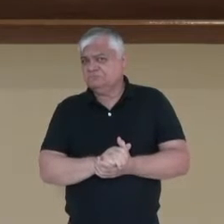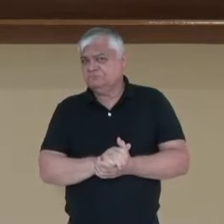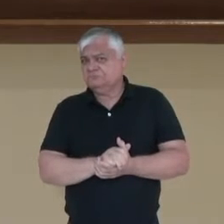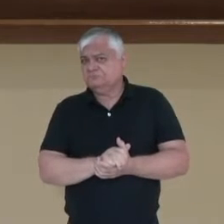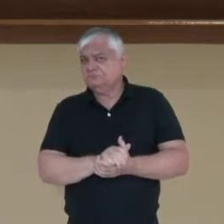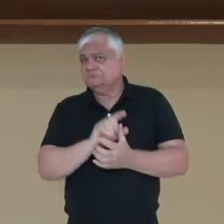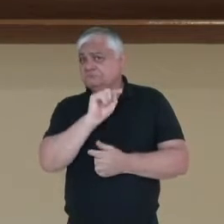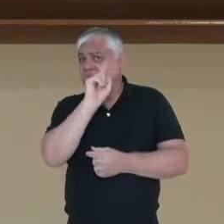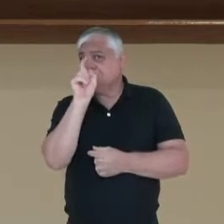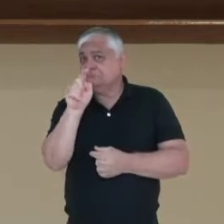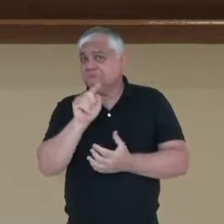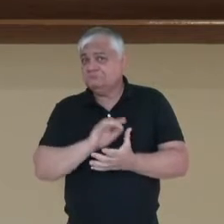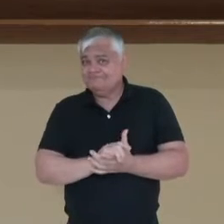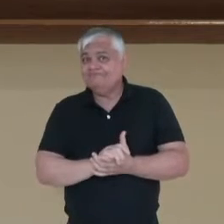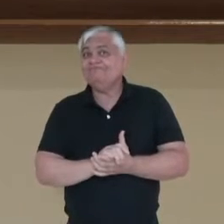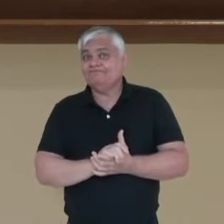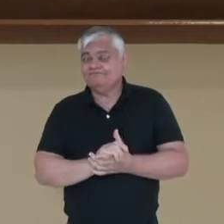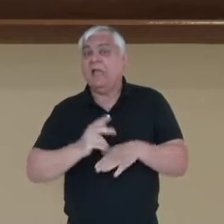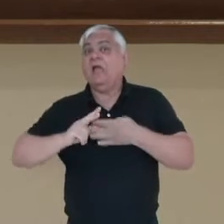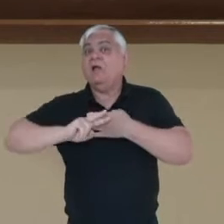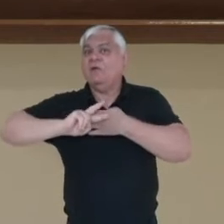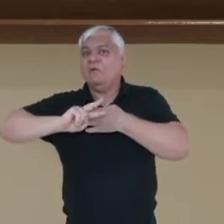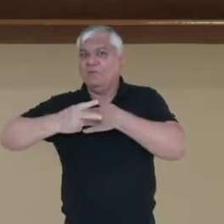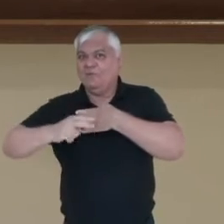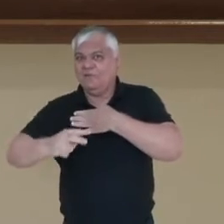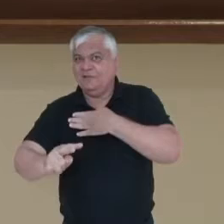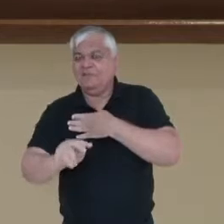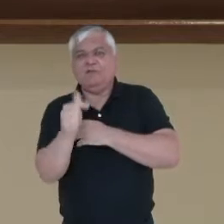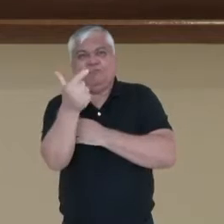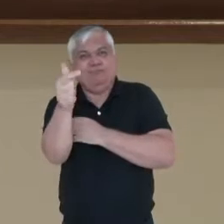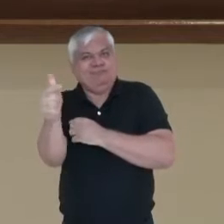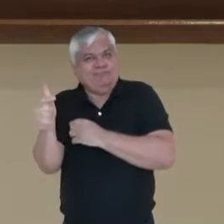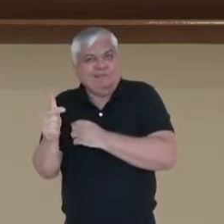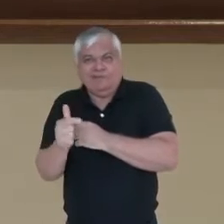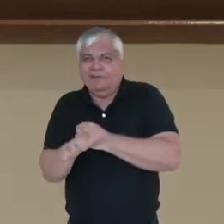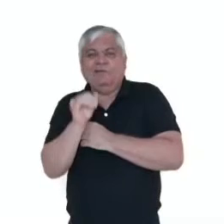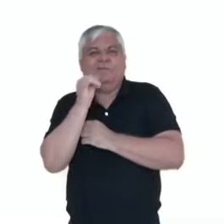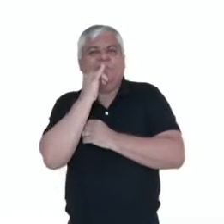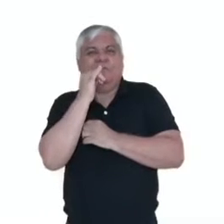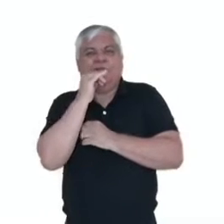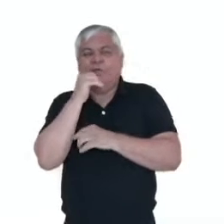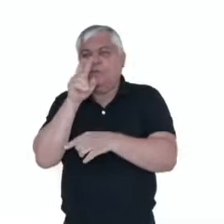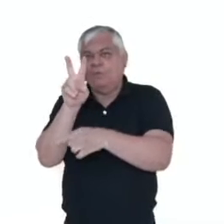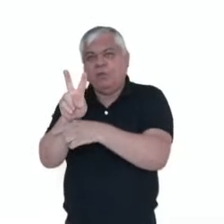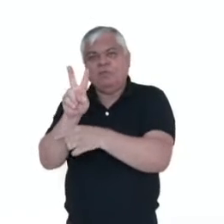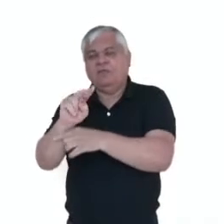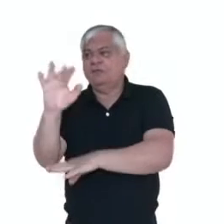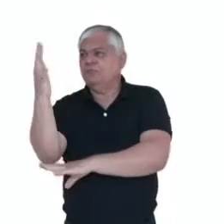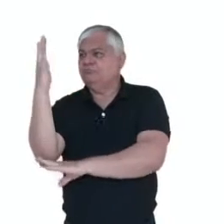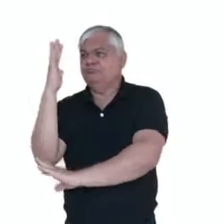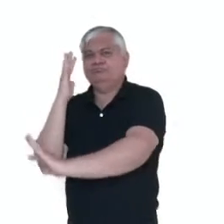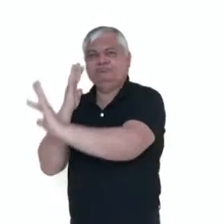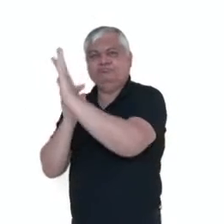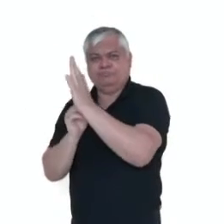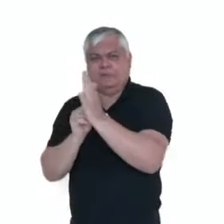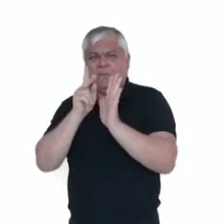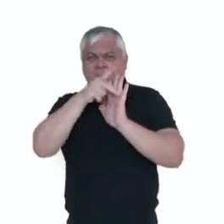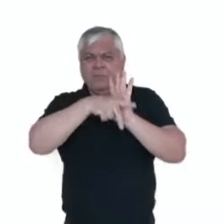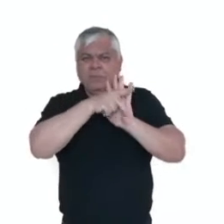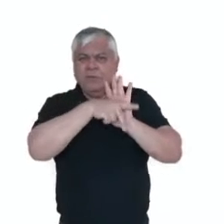Então, as consequências de não haver uma política que proteja o meio ambiente, você sabe quais